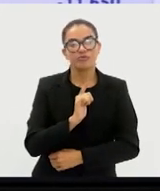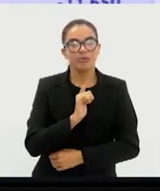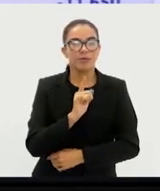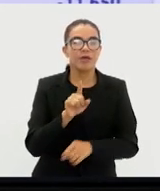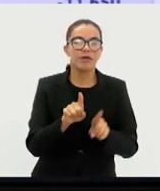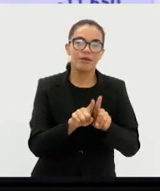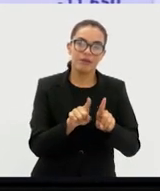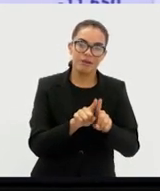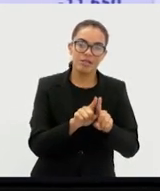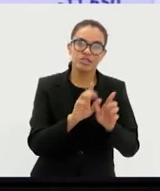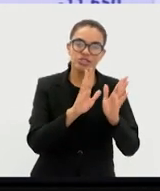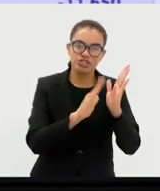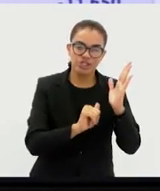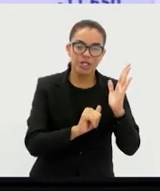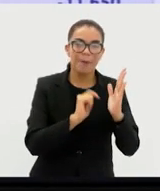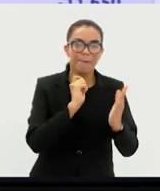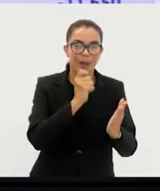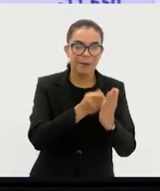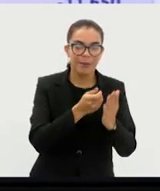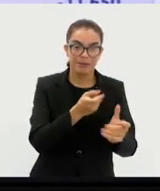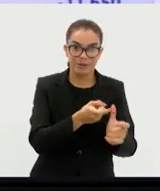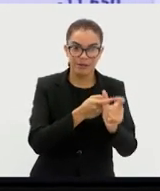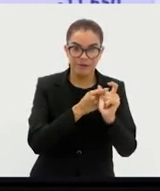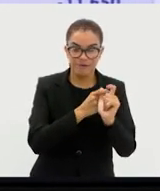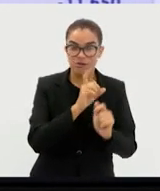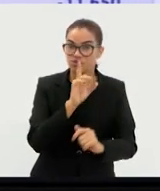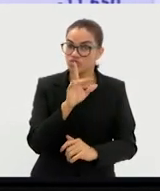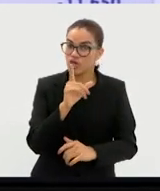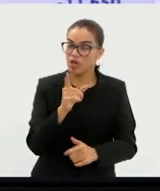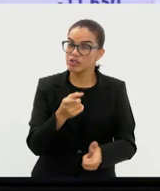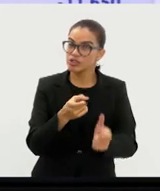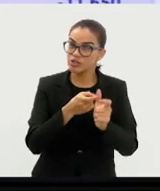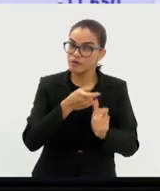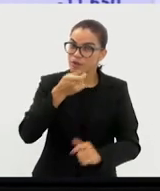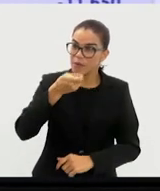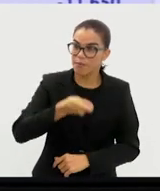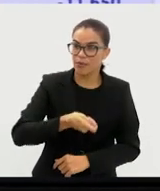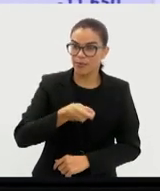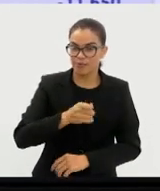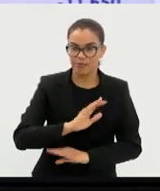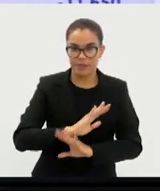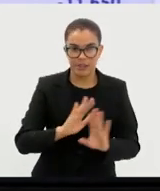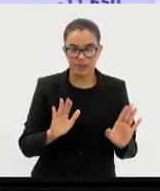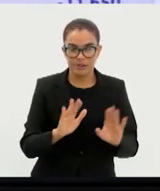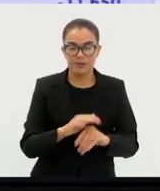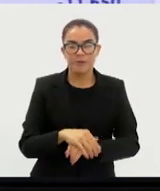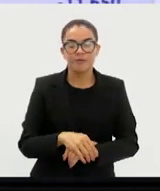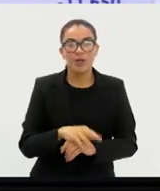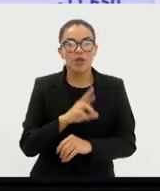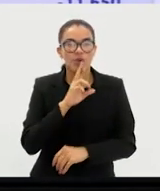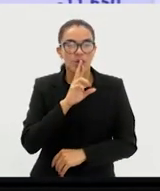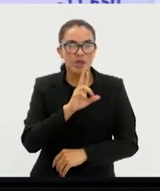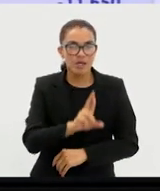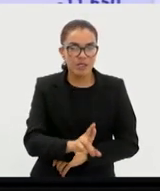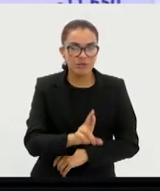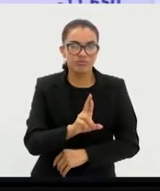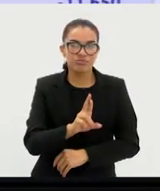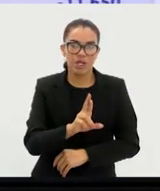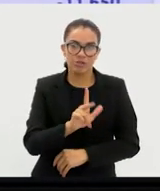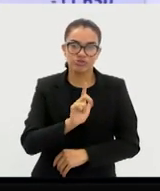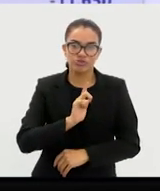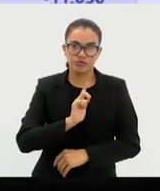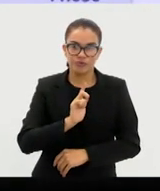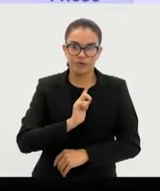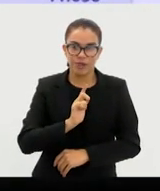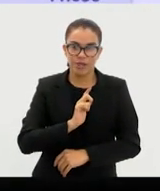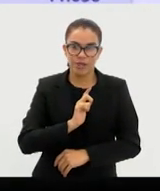também desconsideram aqui o pagamento de dívida. Então, são só as dívidas, as obrigações operacionais mesmo. Já no resultado nominal, nós tivemos